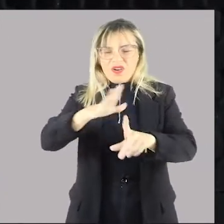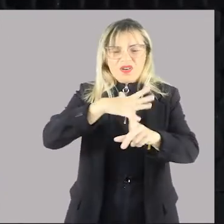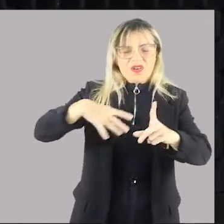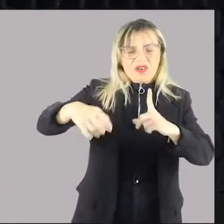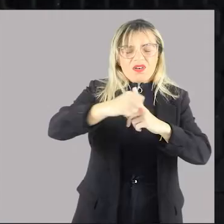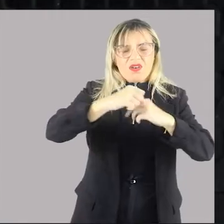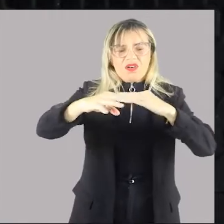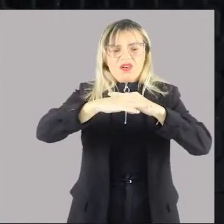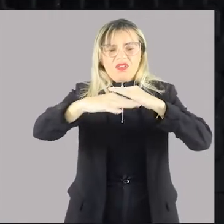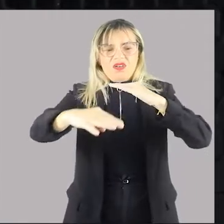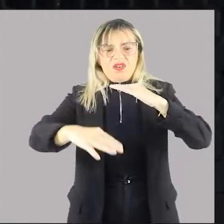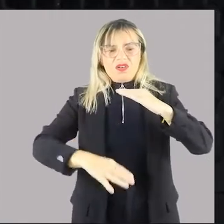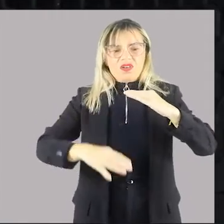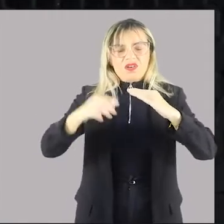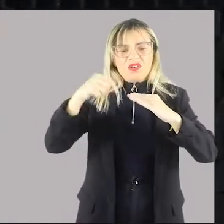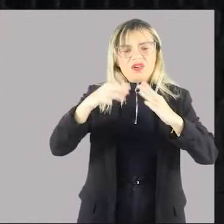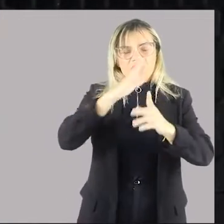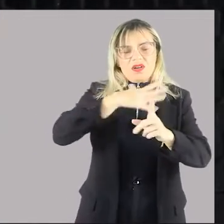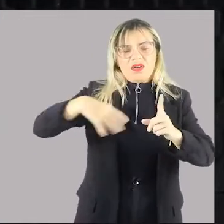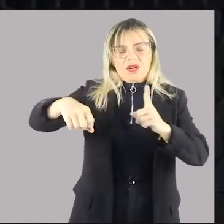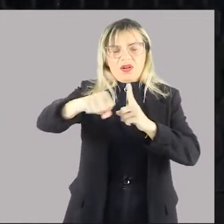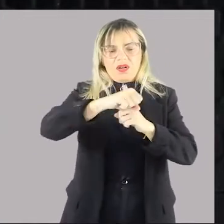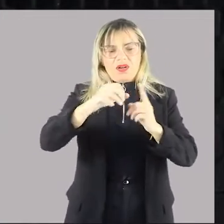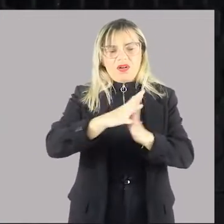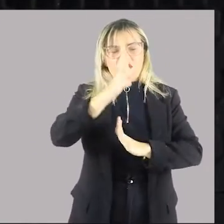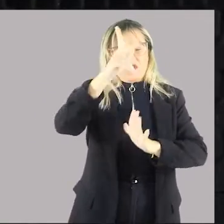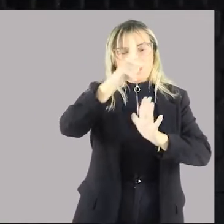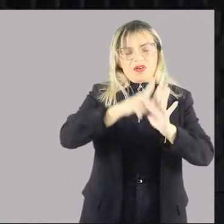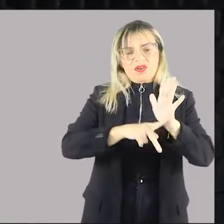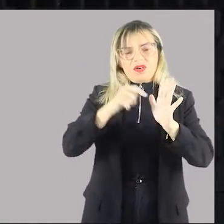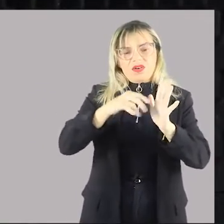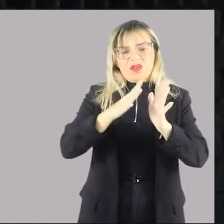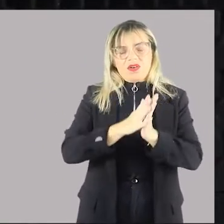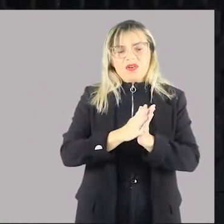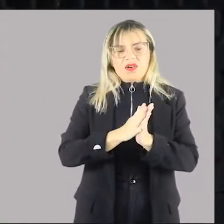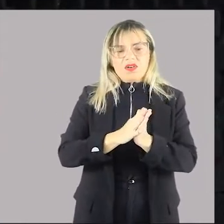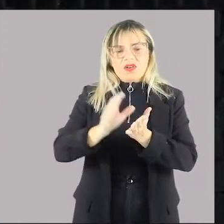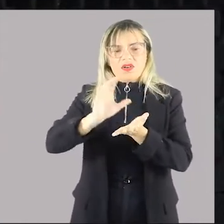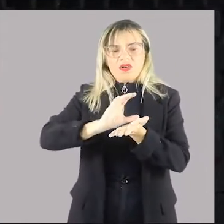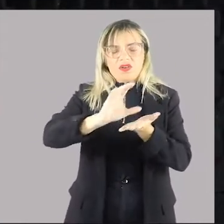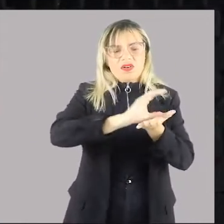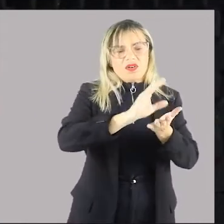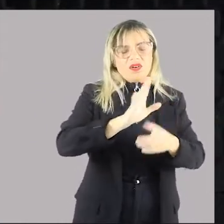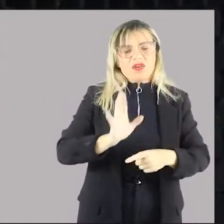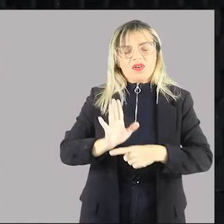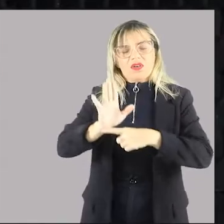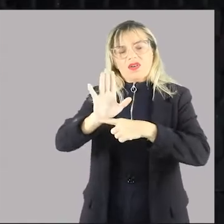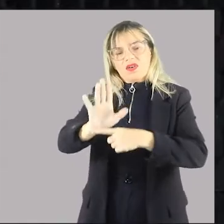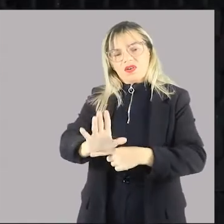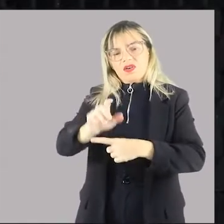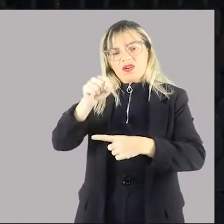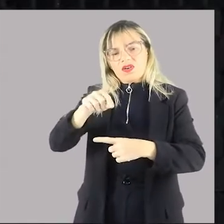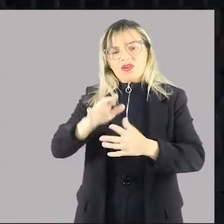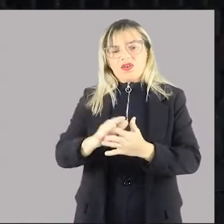social. Então, os programas de distribuição de renda, assistencialismo, eles são